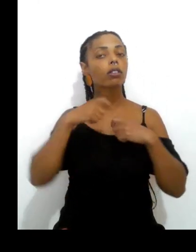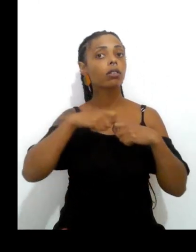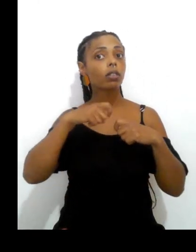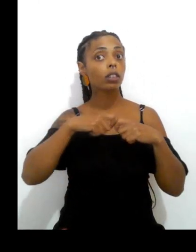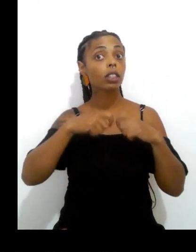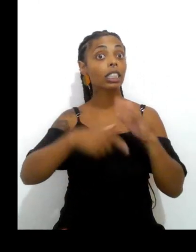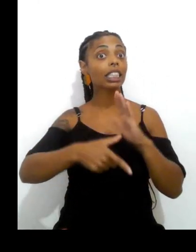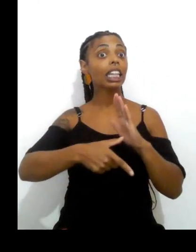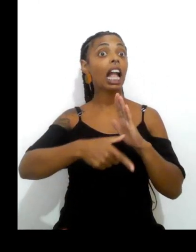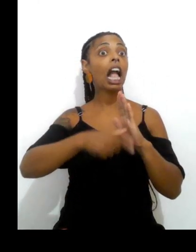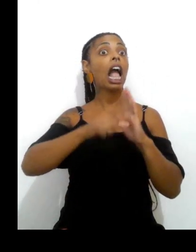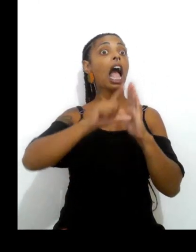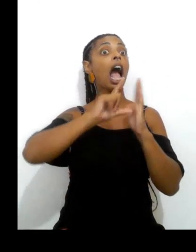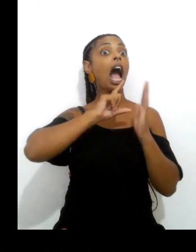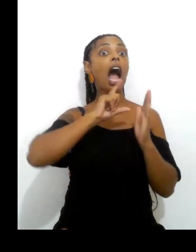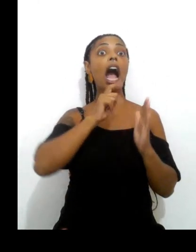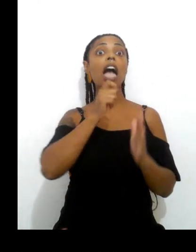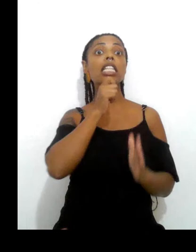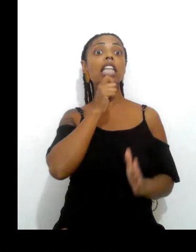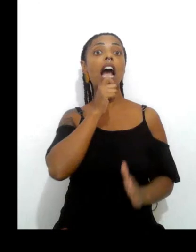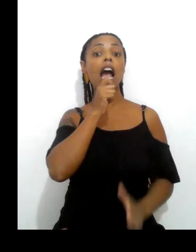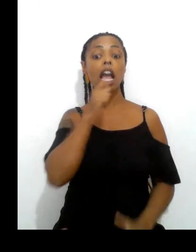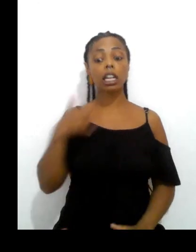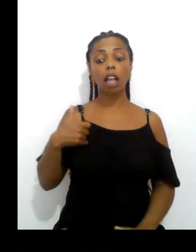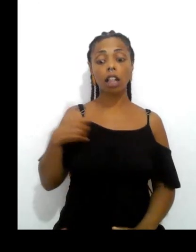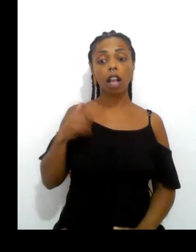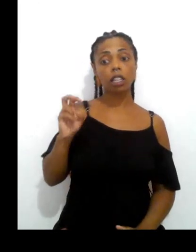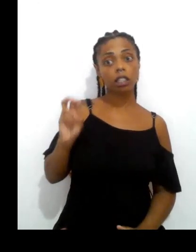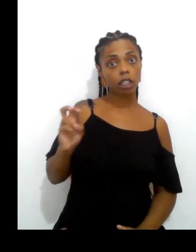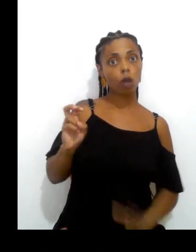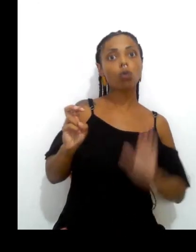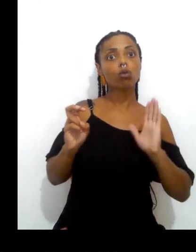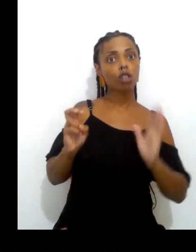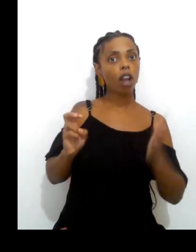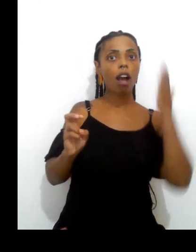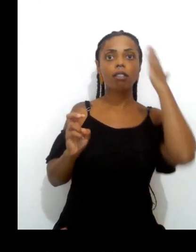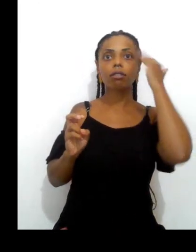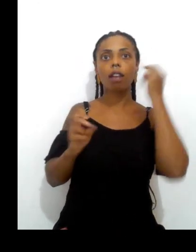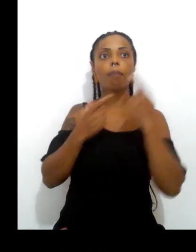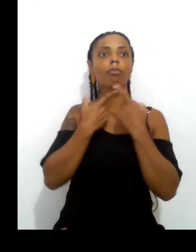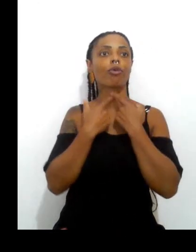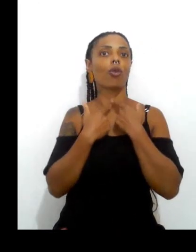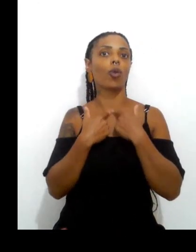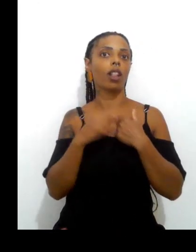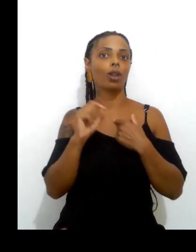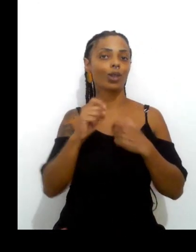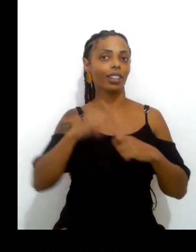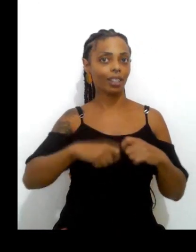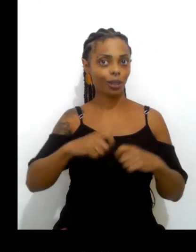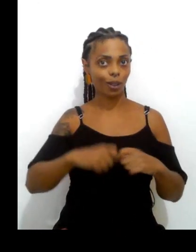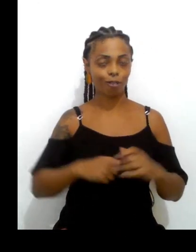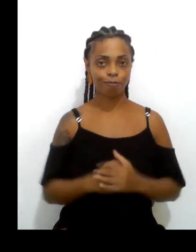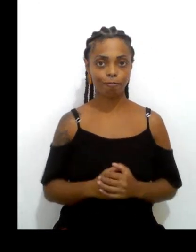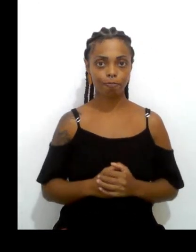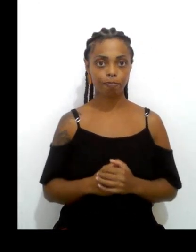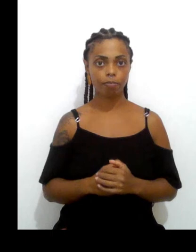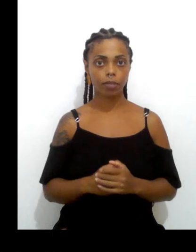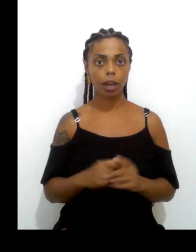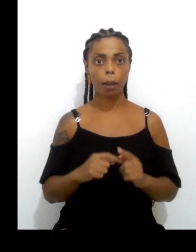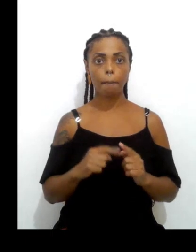do menino ter cinco anos esse discurso não desafiou